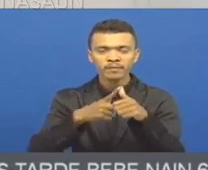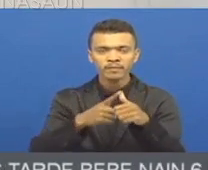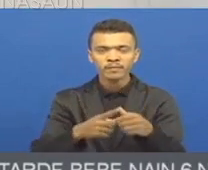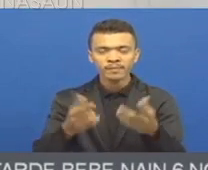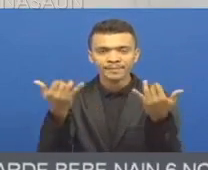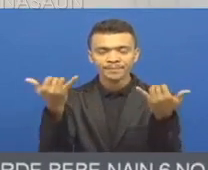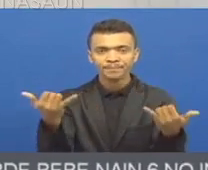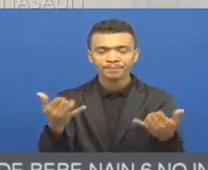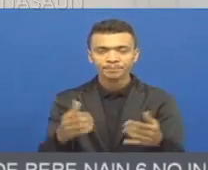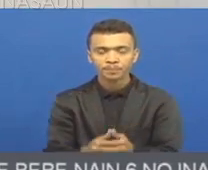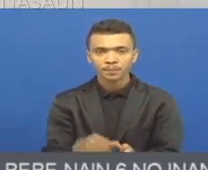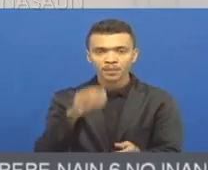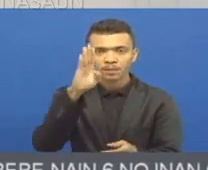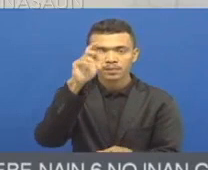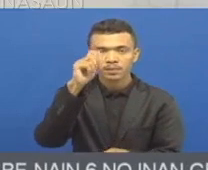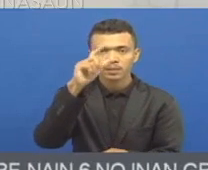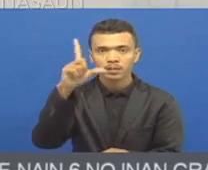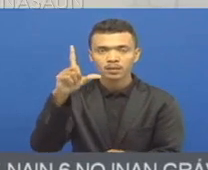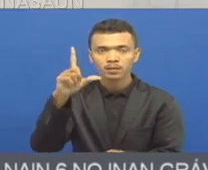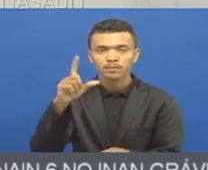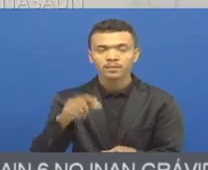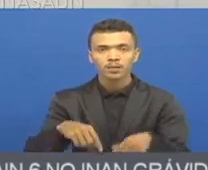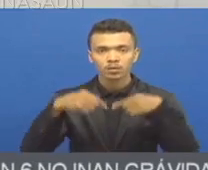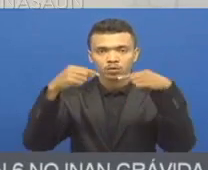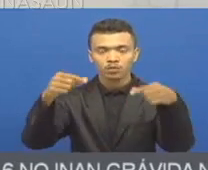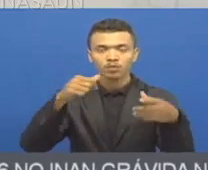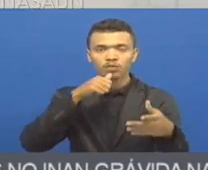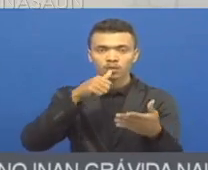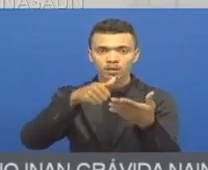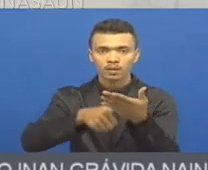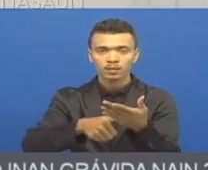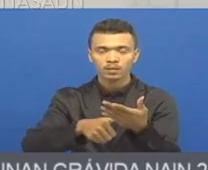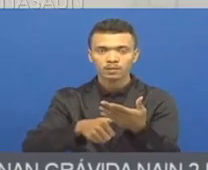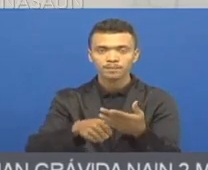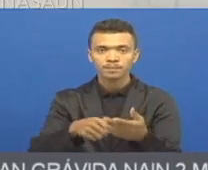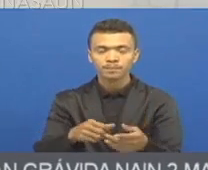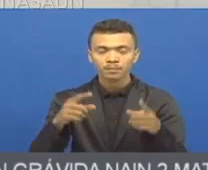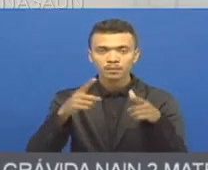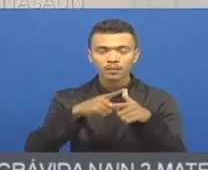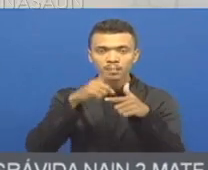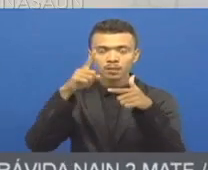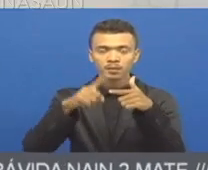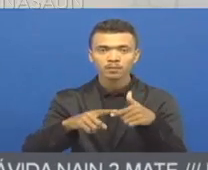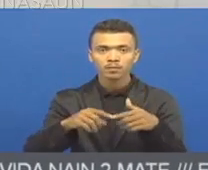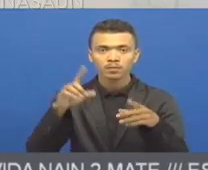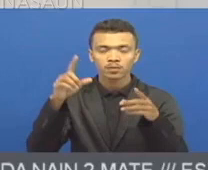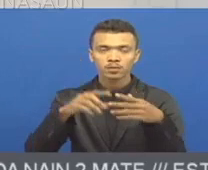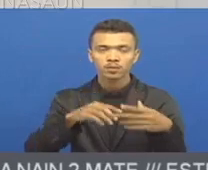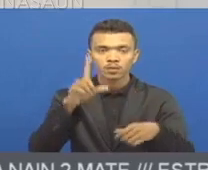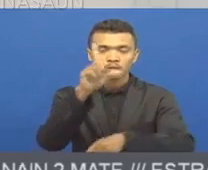Mai to agora, BTLP se manda carta, carta vai depois de Liu Loro